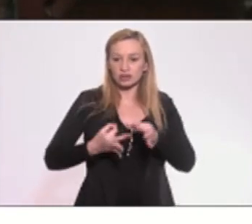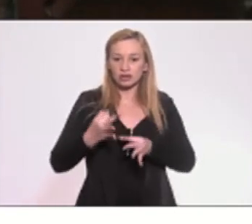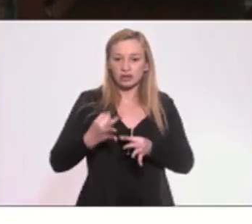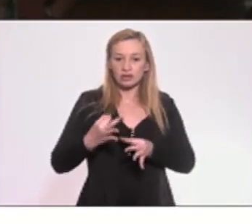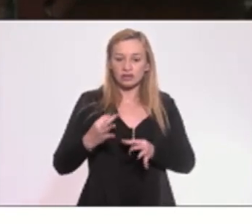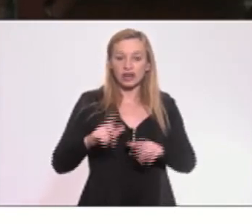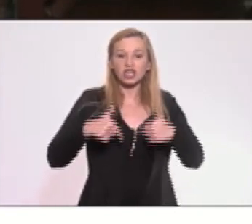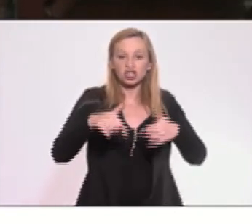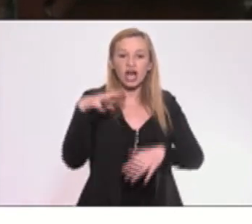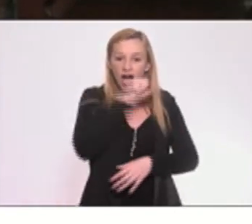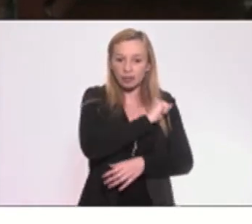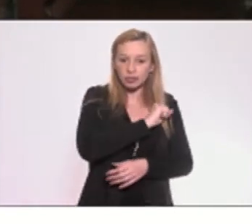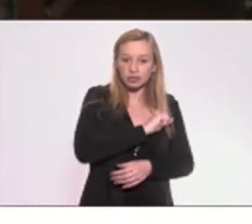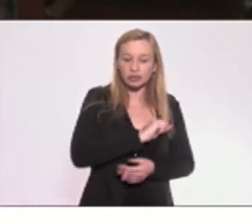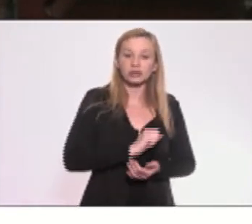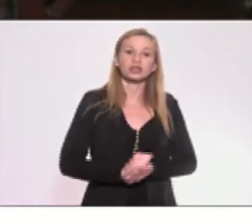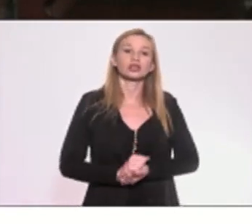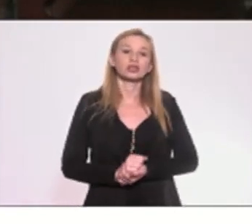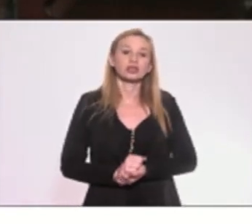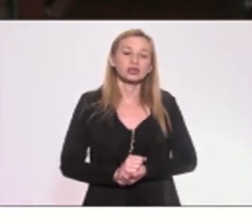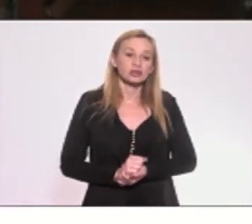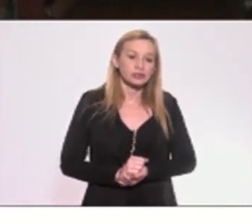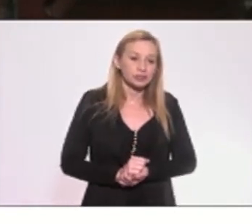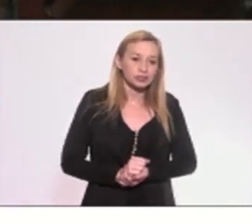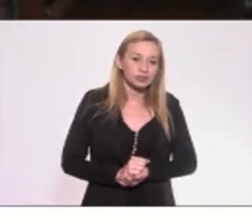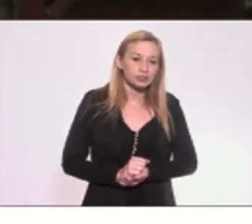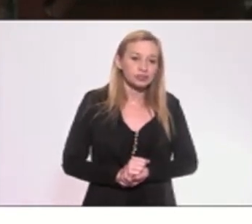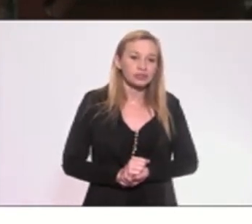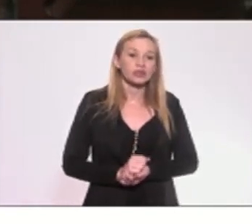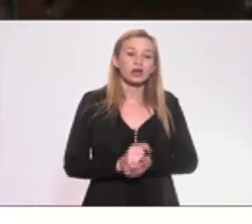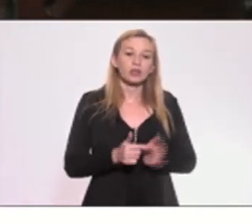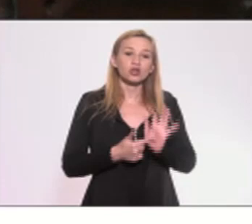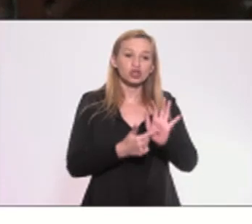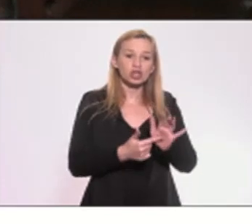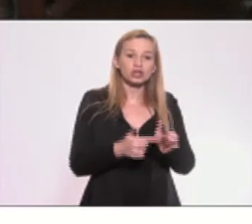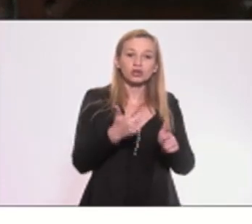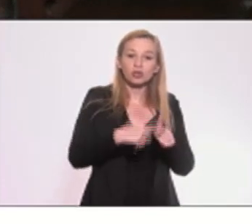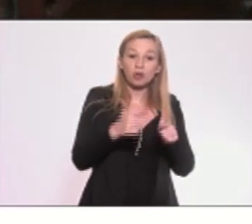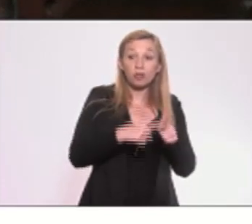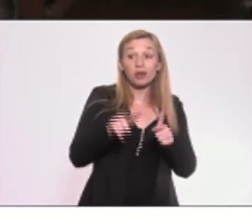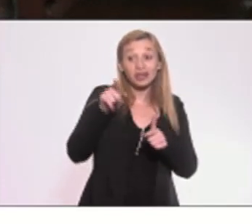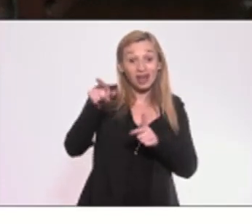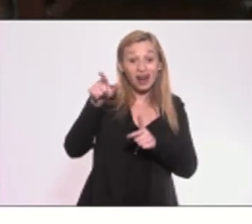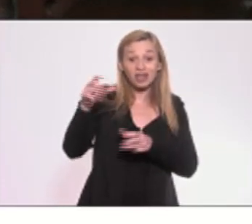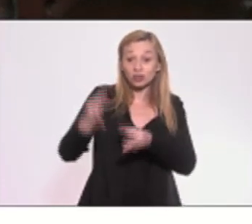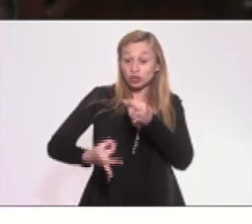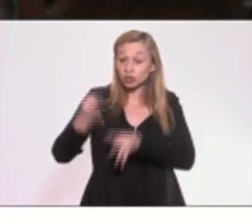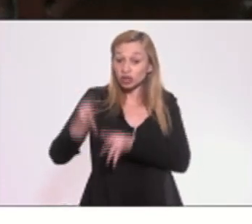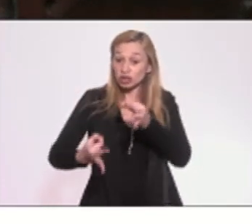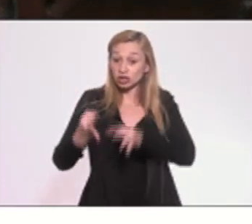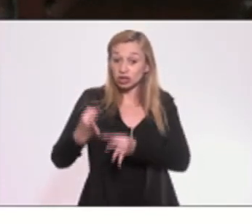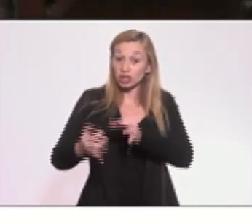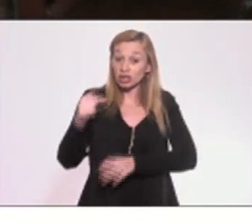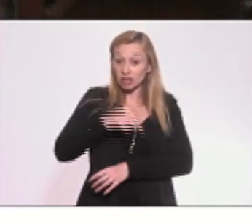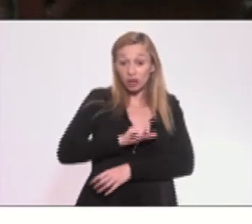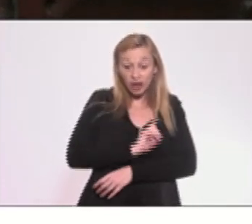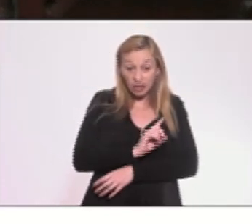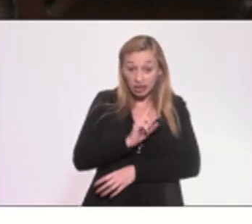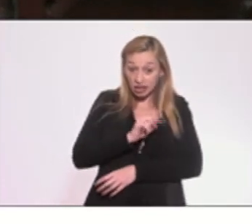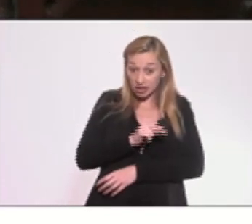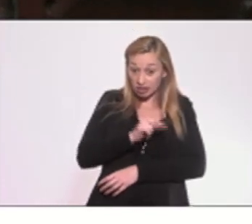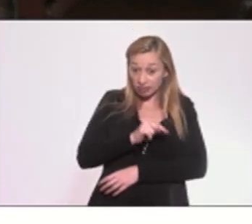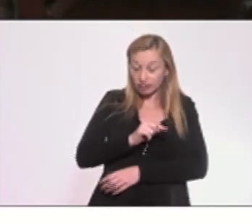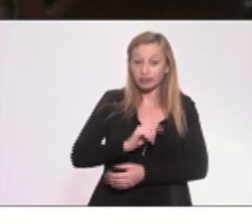problema. Então vai ficar só mais uma vez demonstrado que o problema está vindo de lá, não está saindo daqui. Que se apure, que